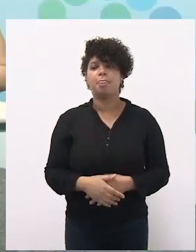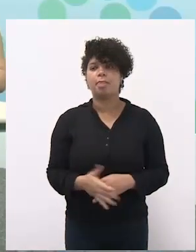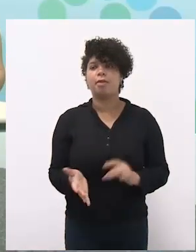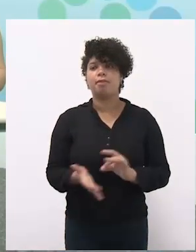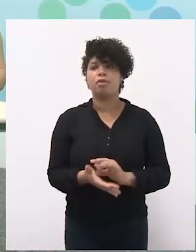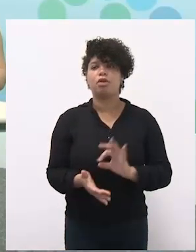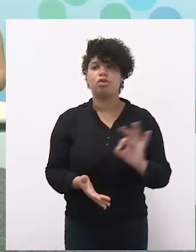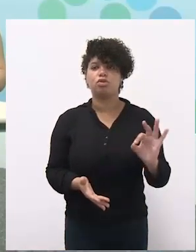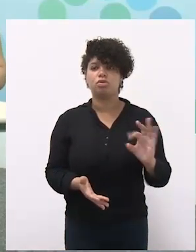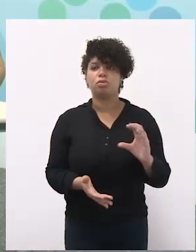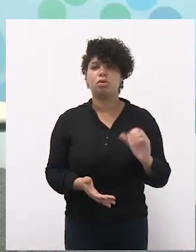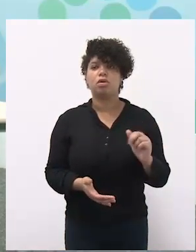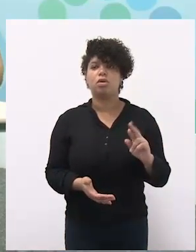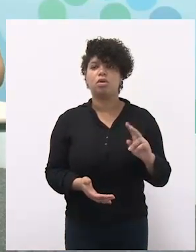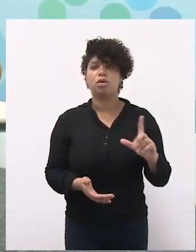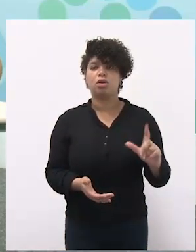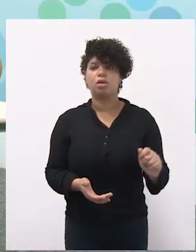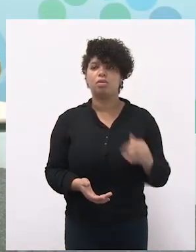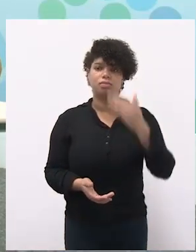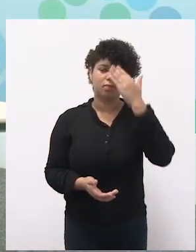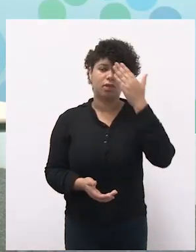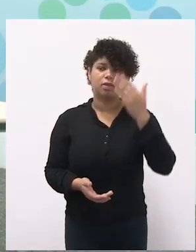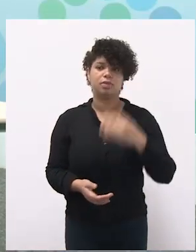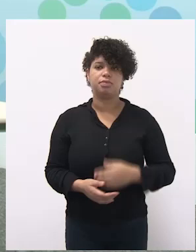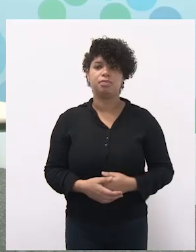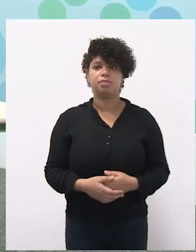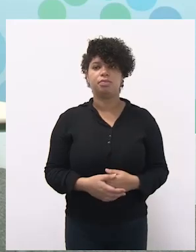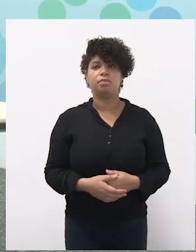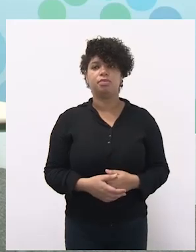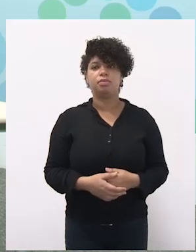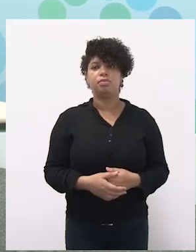Perfeito, Carla. Então vamos lá, Giovani, volta lá então, lá